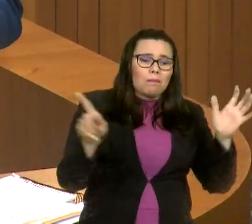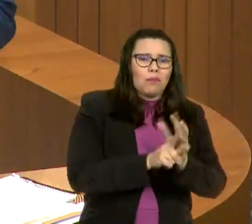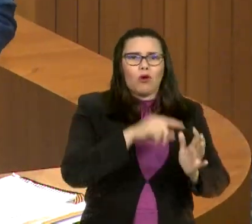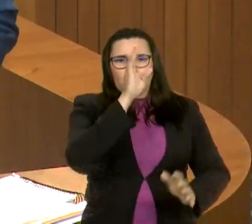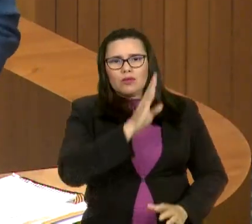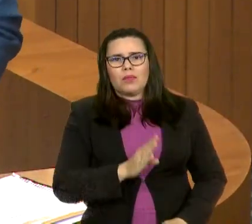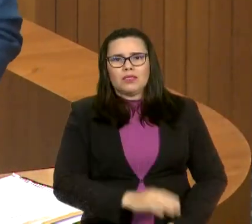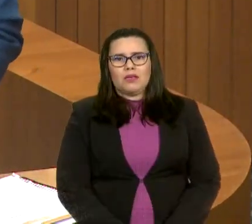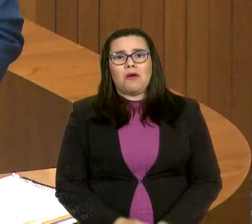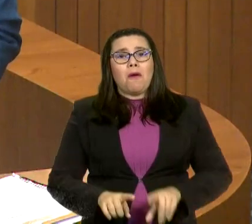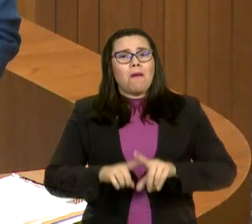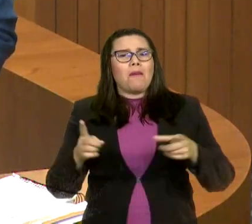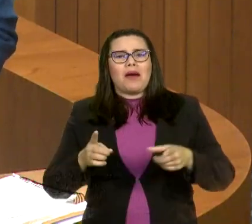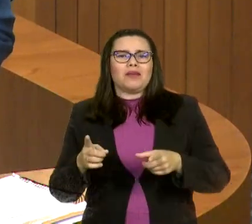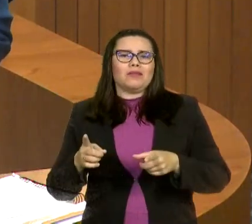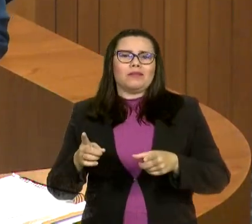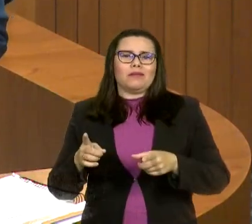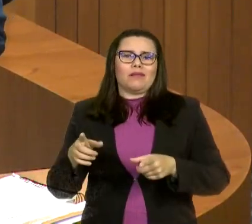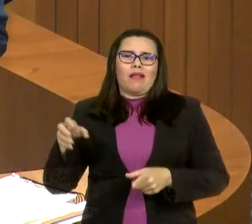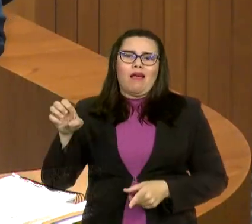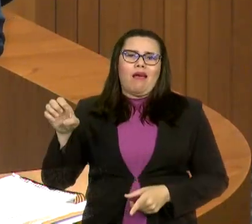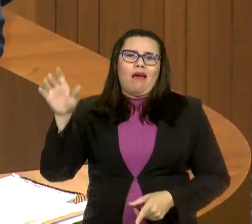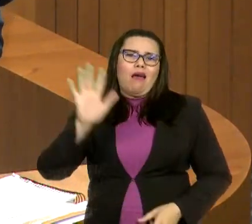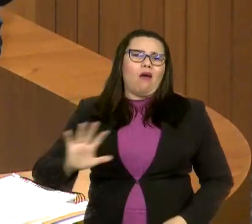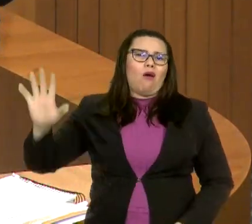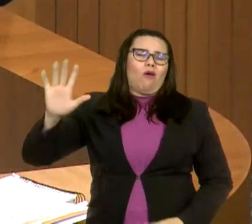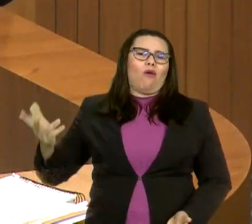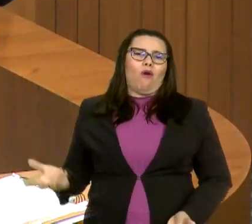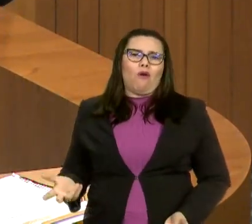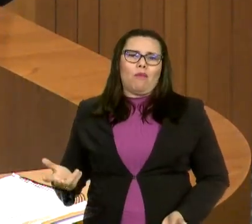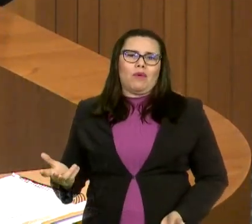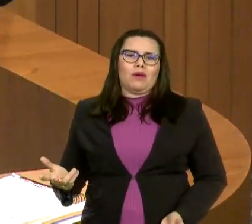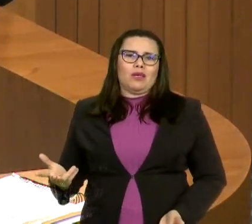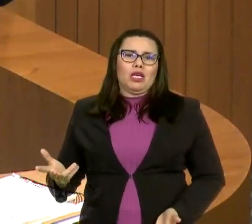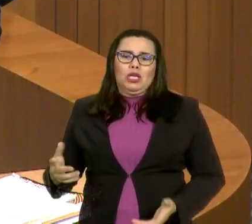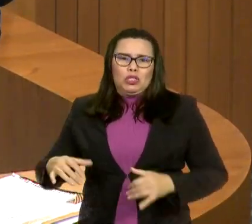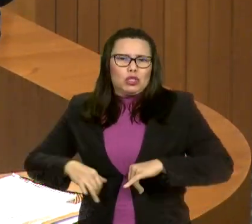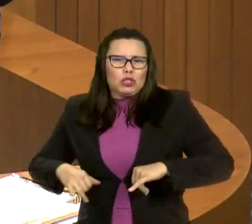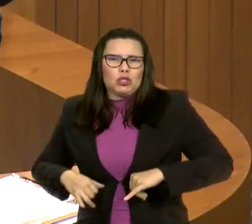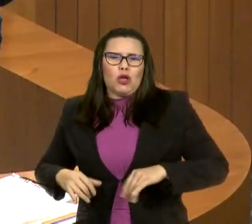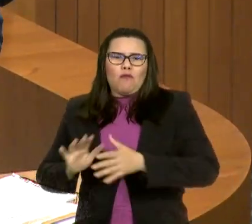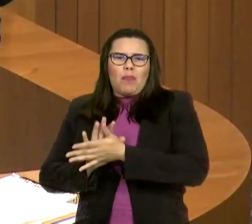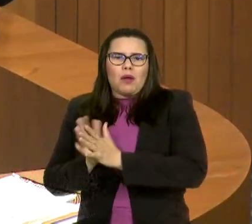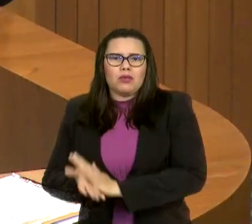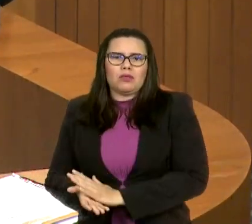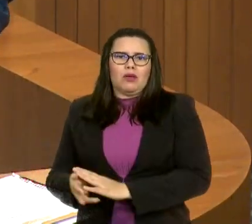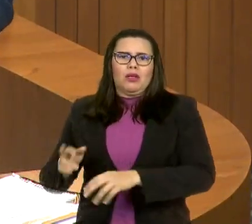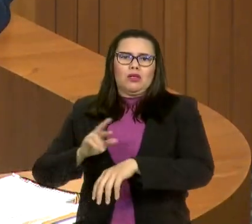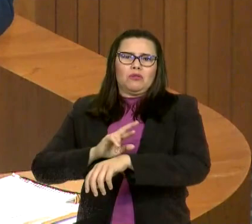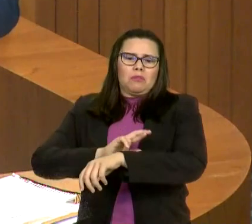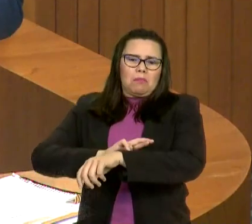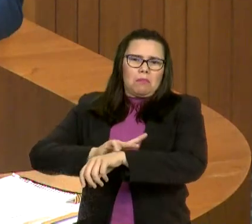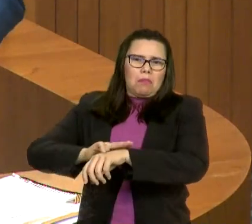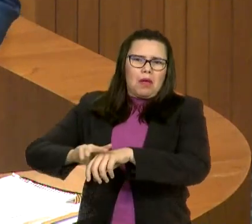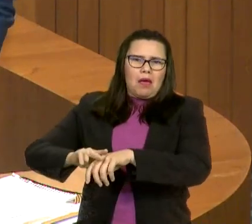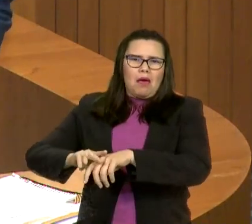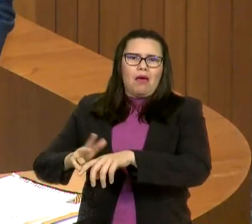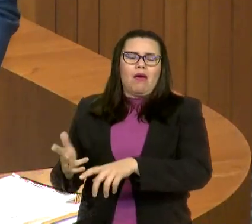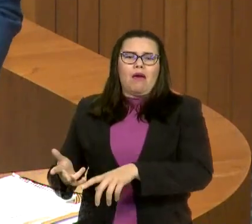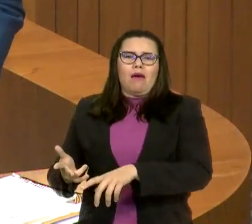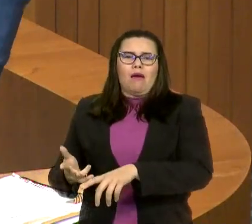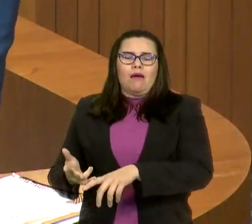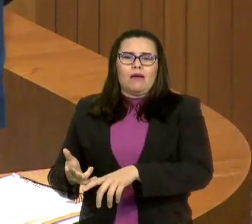os pobres são colocados como vítimas do racismo diário nessa sociedade. E é uma grande hipocrisia. Hoje,